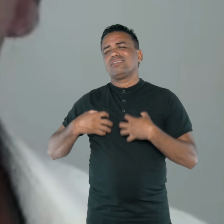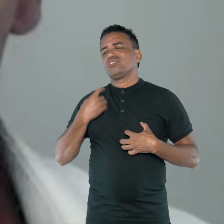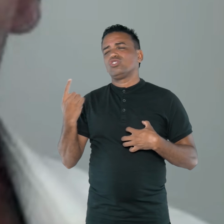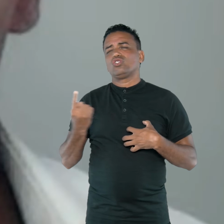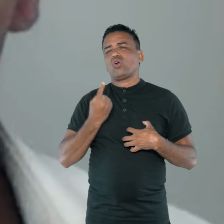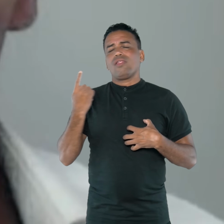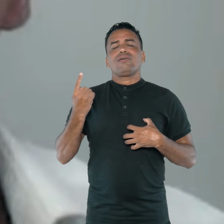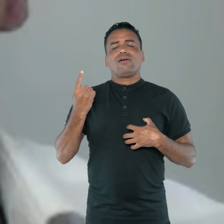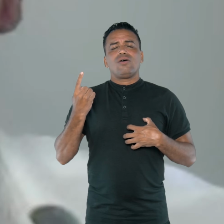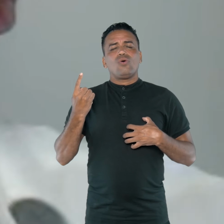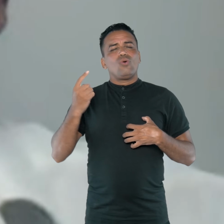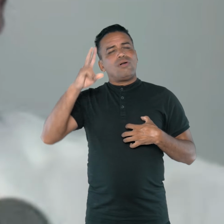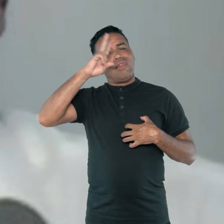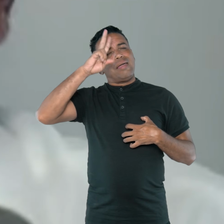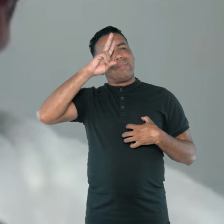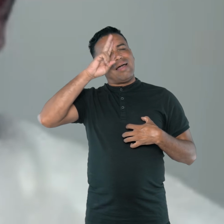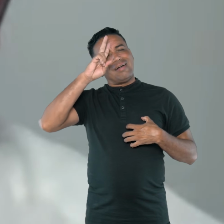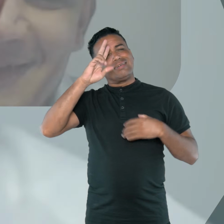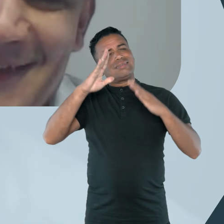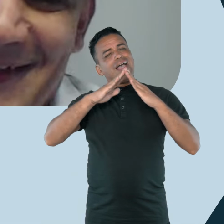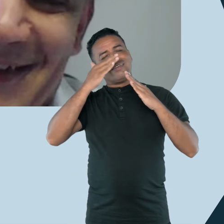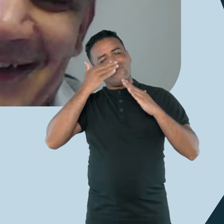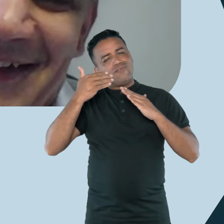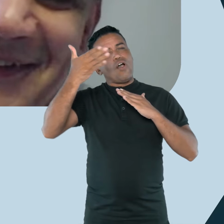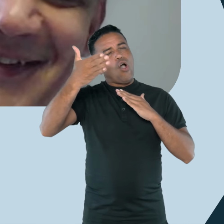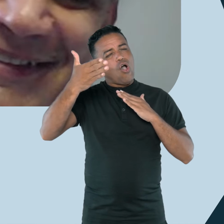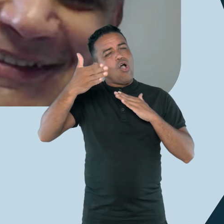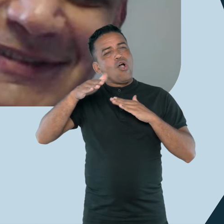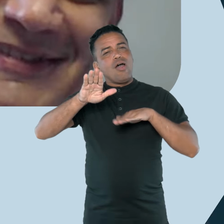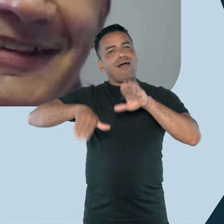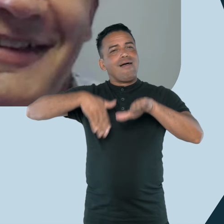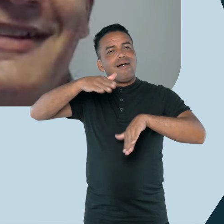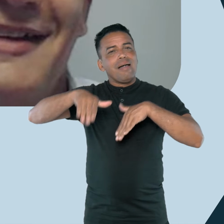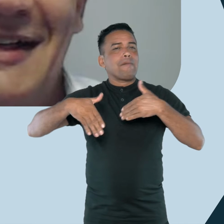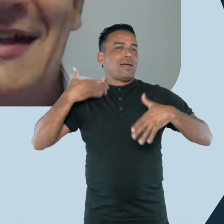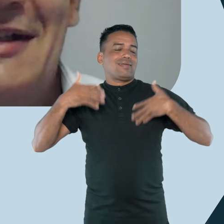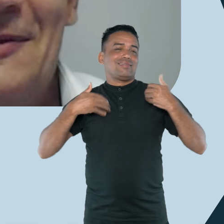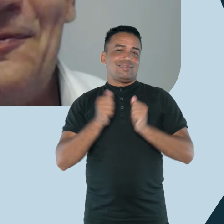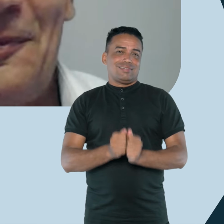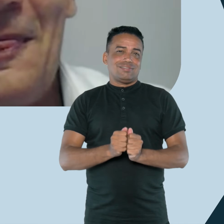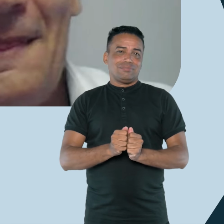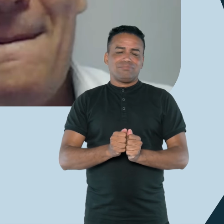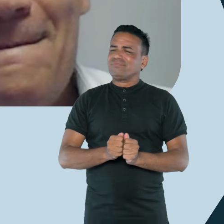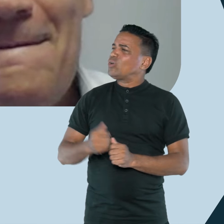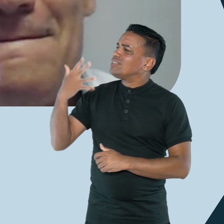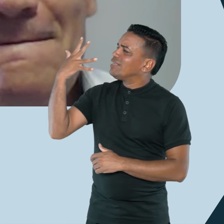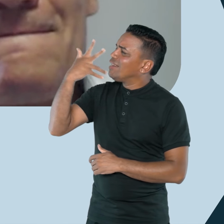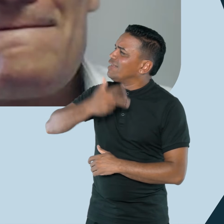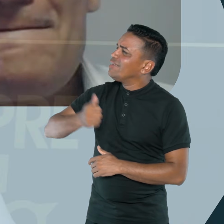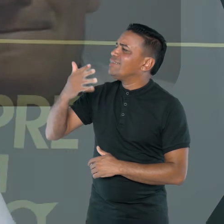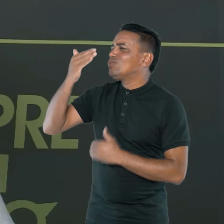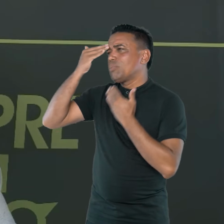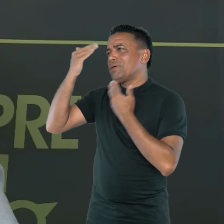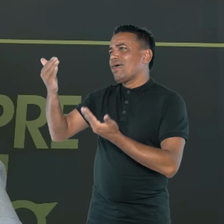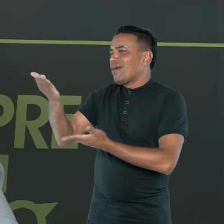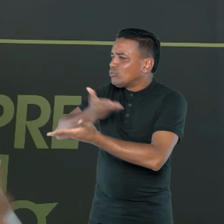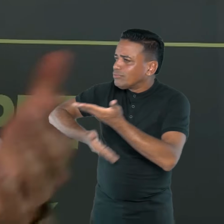portão. Oh, que lindo, que lindo. Que lindo, lindo, Éder. Muito obrigado por dividir com a